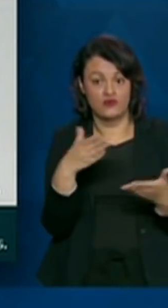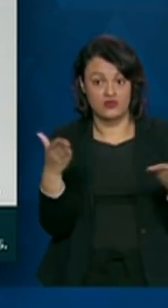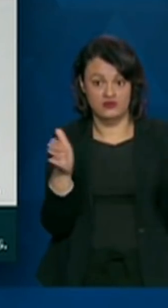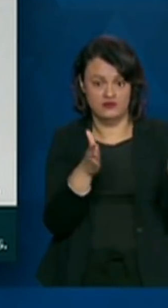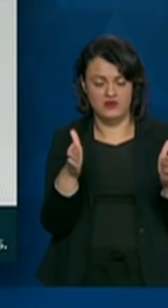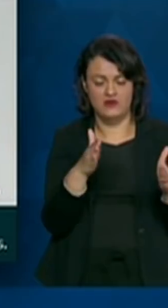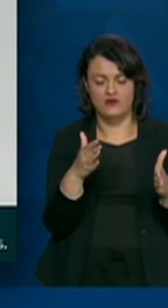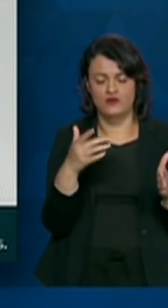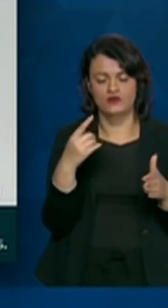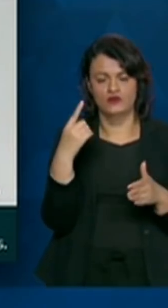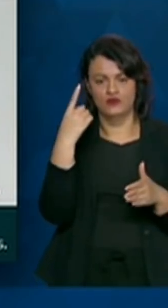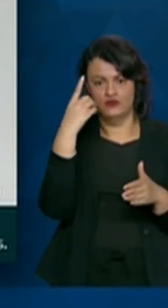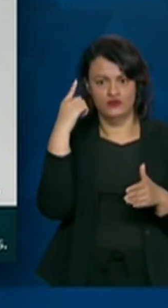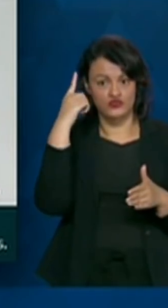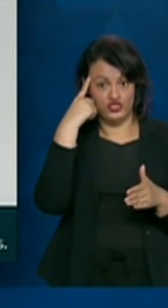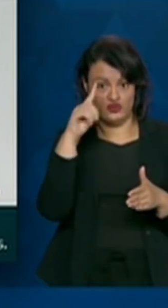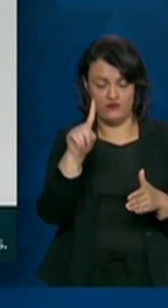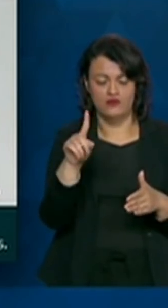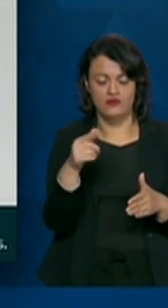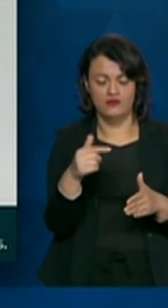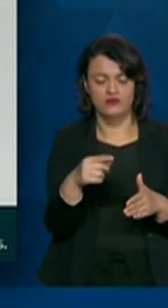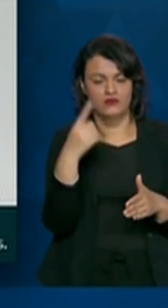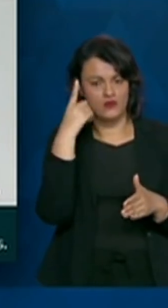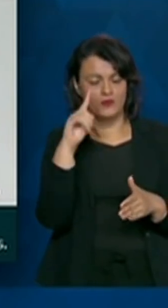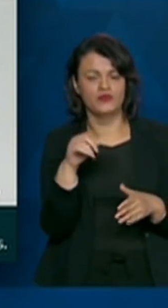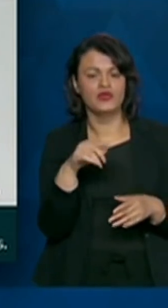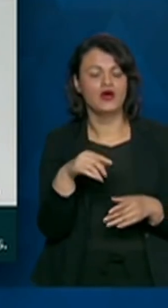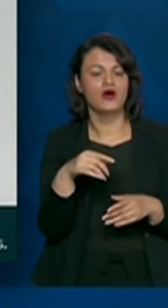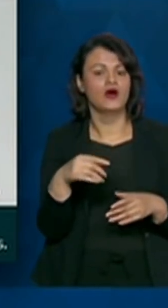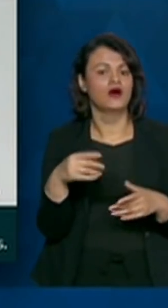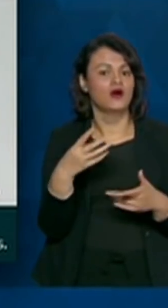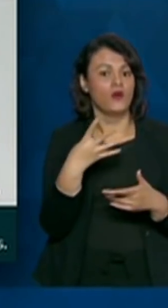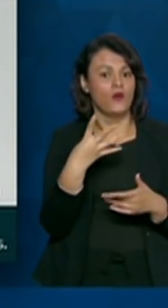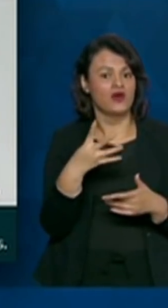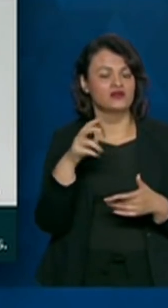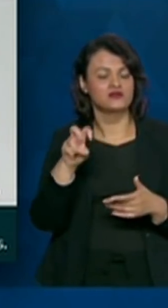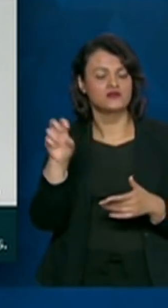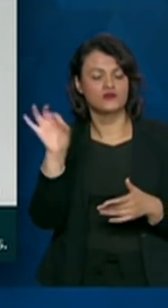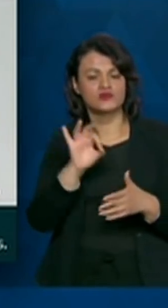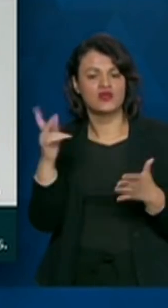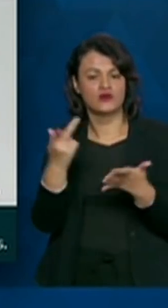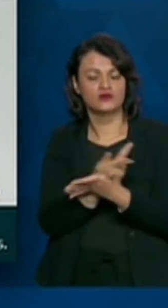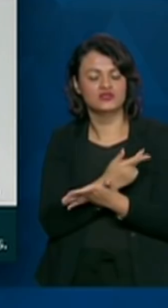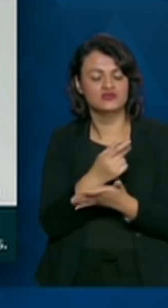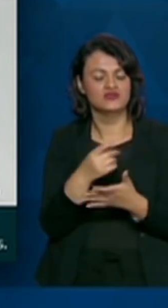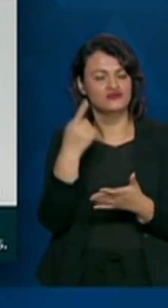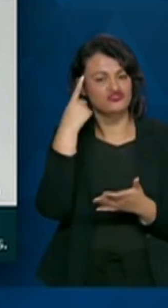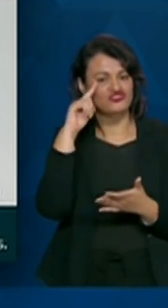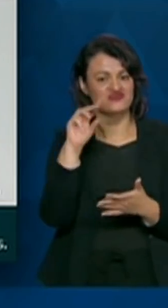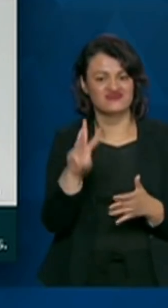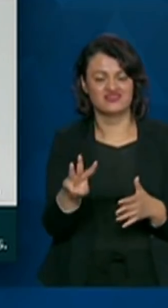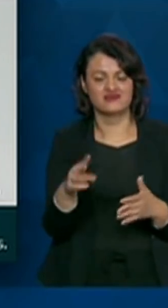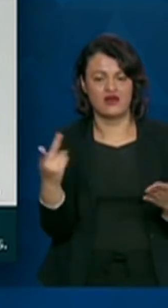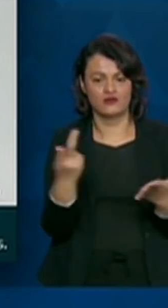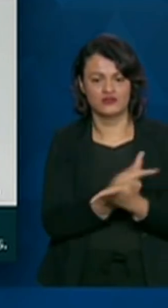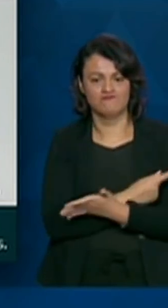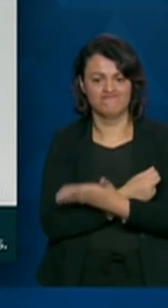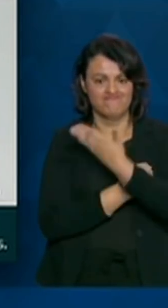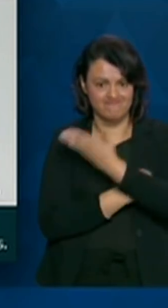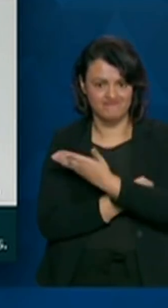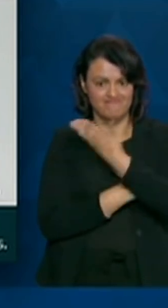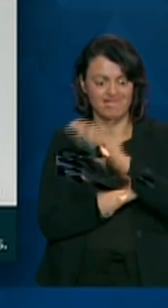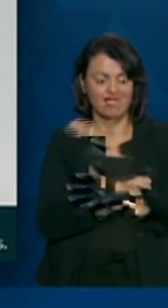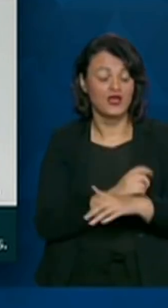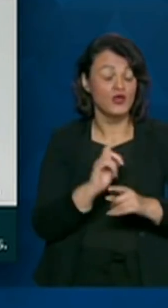24 horas, 42% deles ocorreram nos últimos 3 dias. E o restante, eles